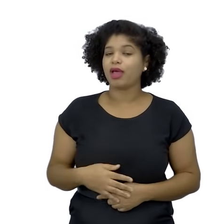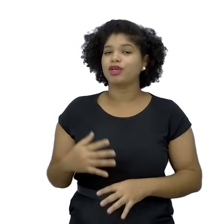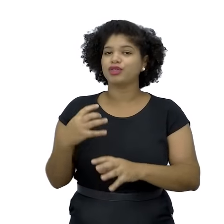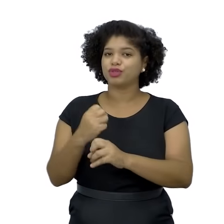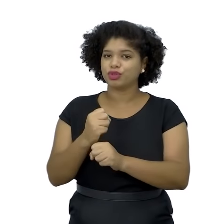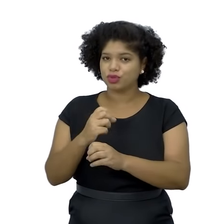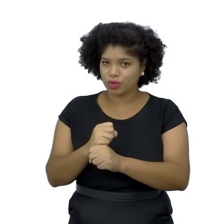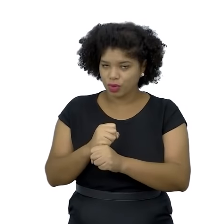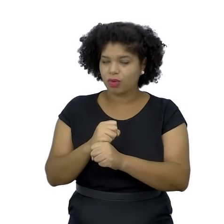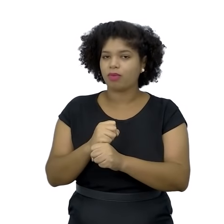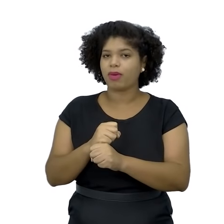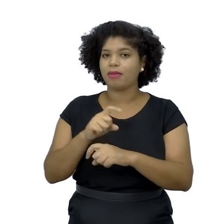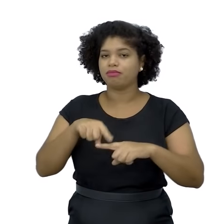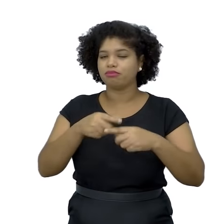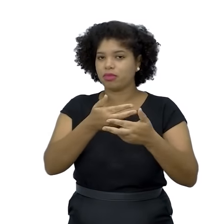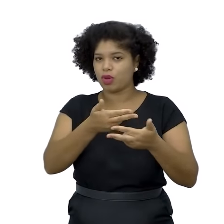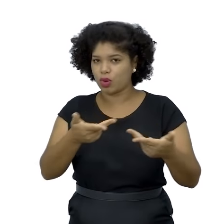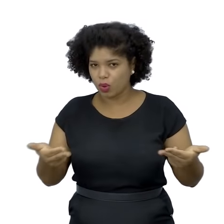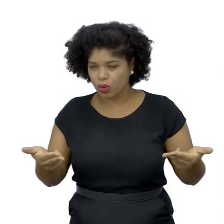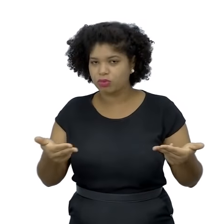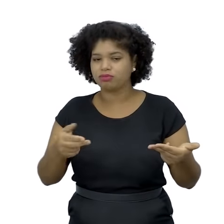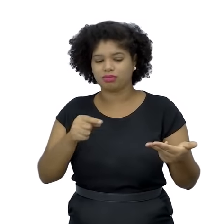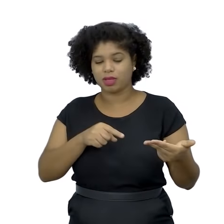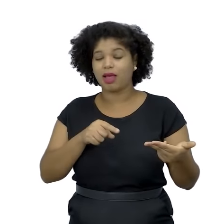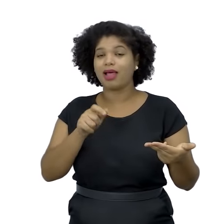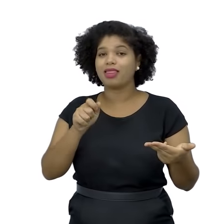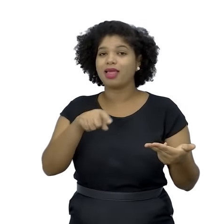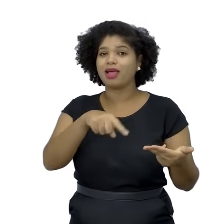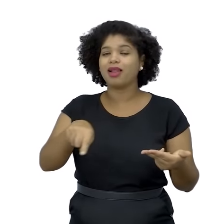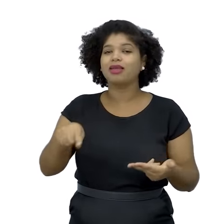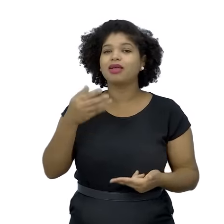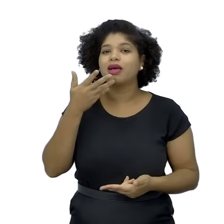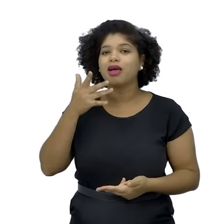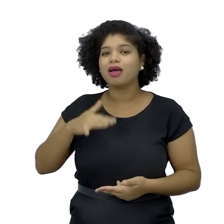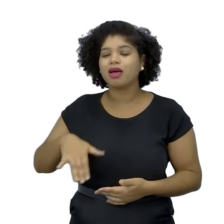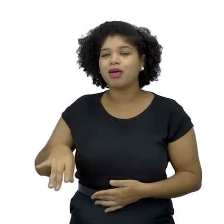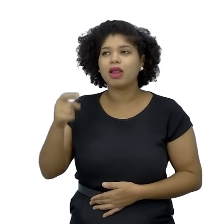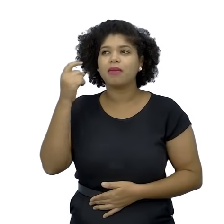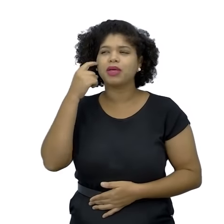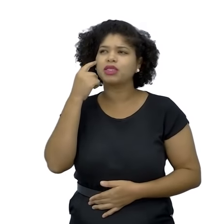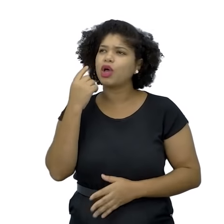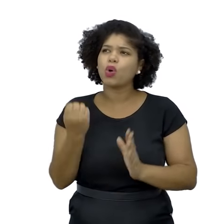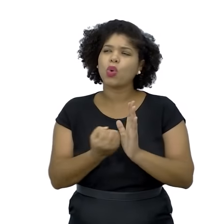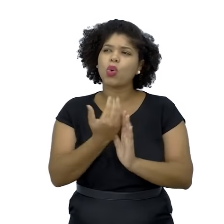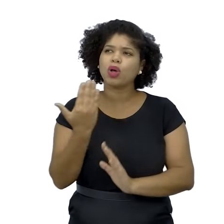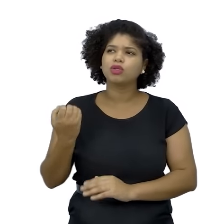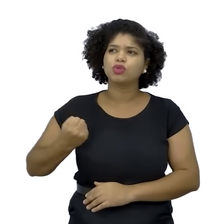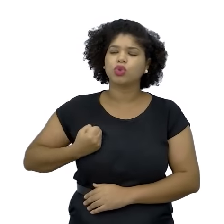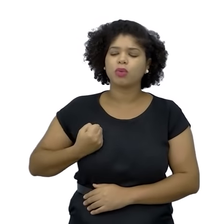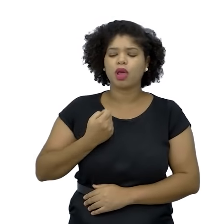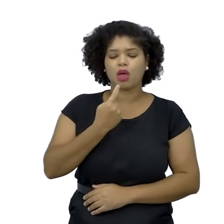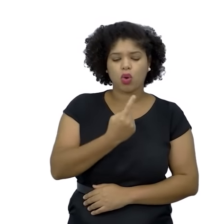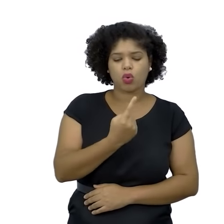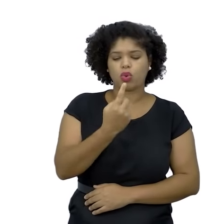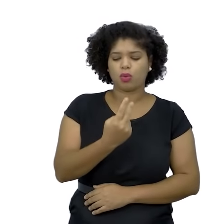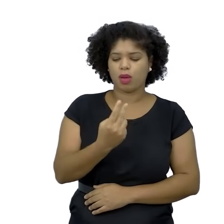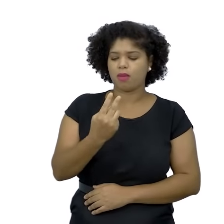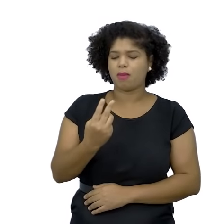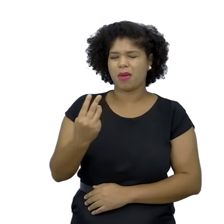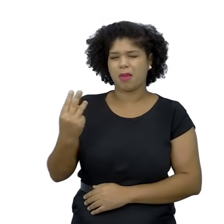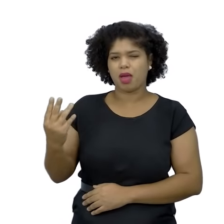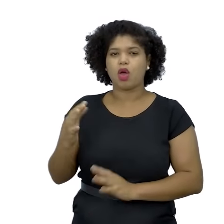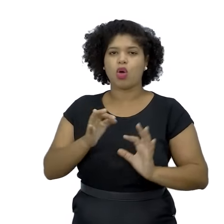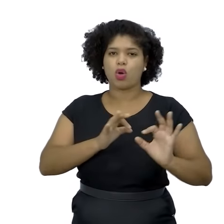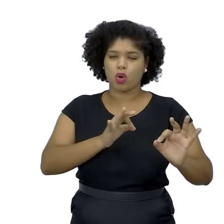de modo que os estudantes possam pensar na sequência numérica, na ordem, na organização,